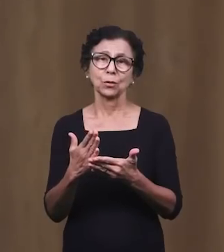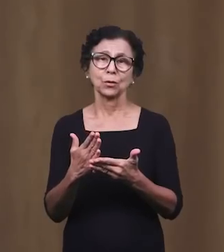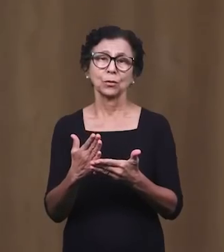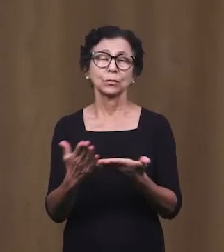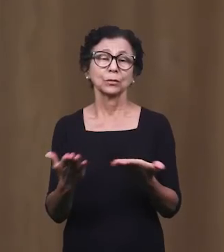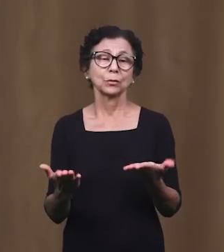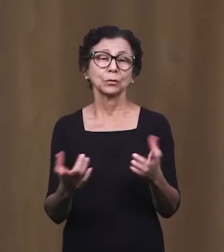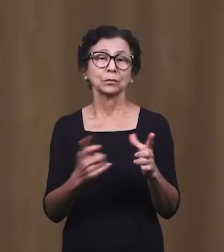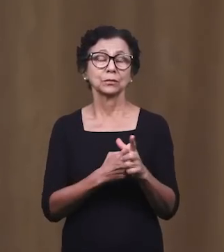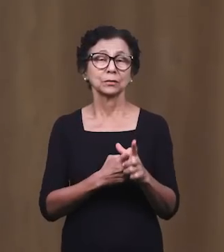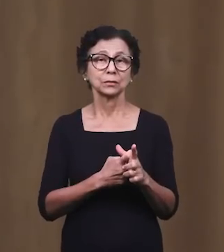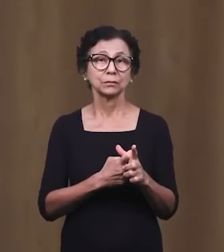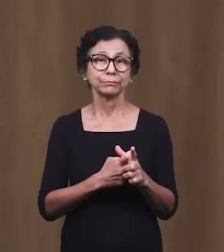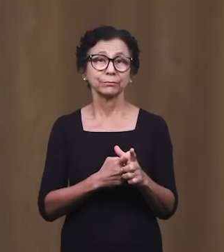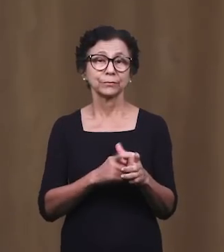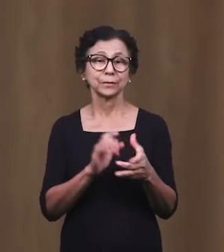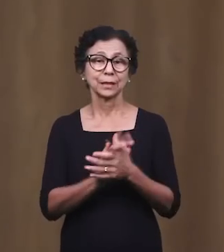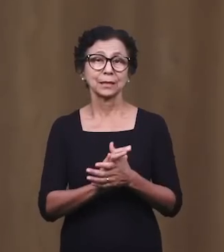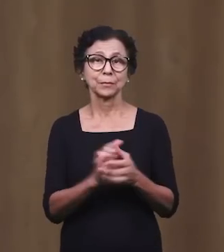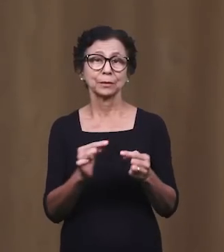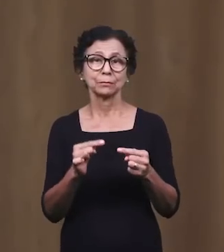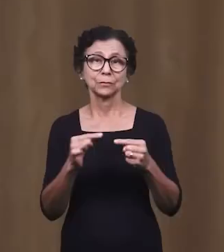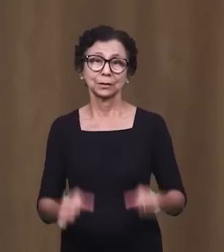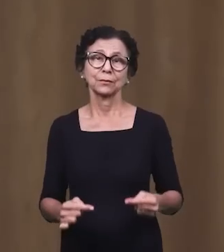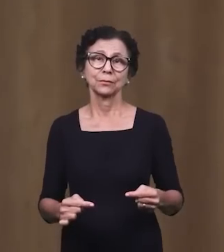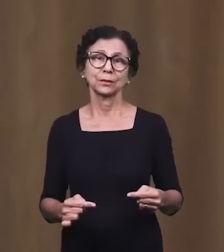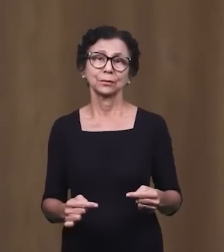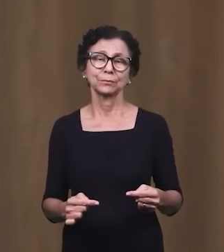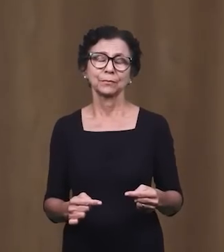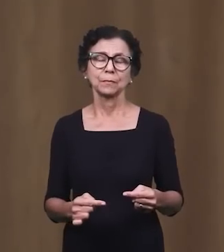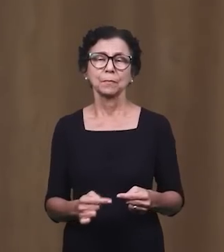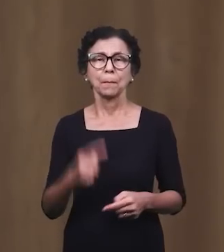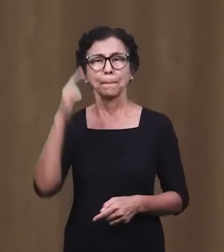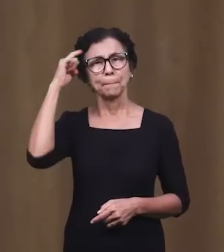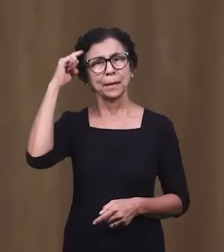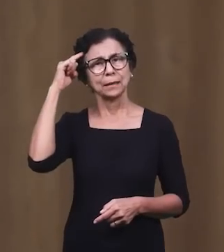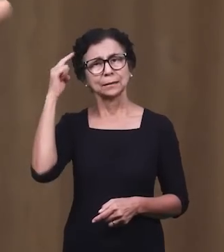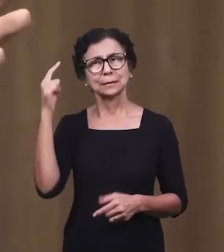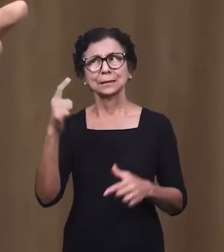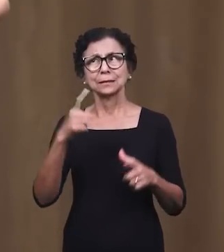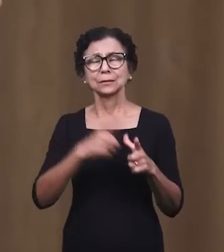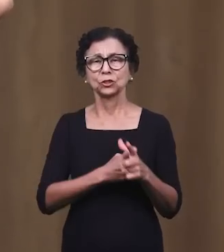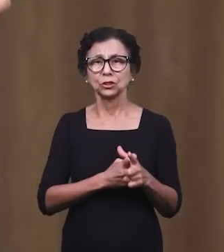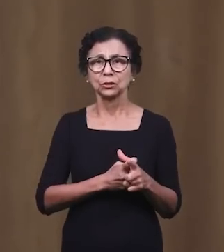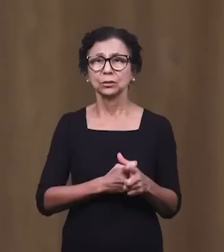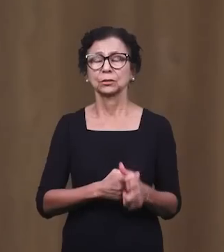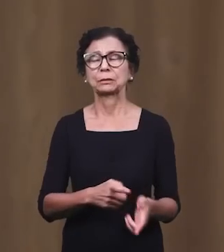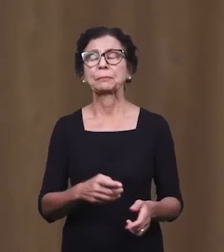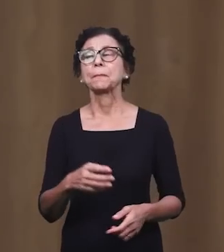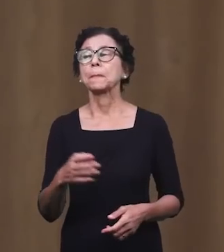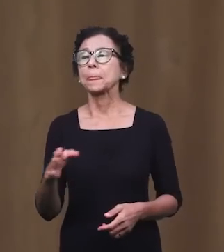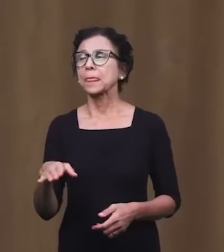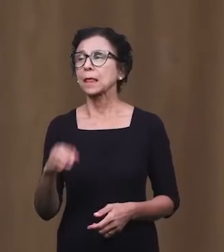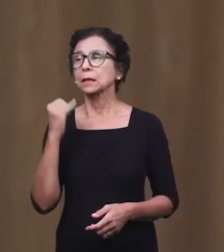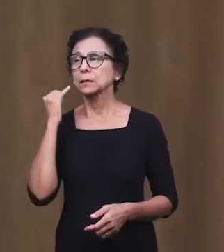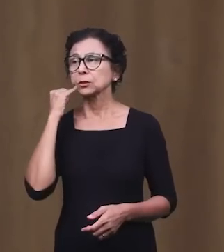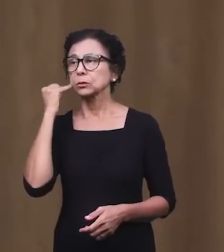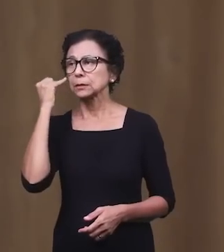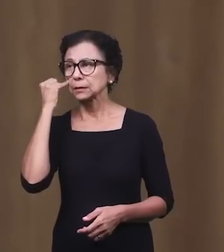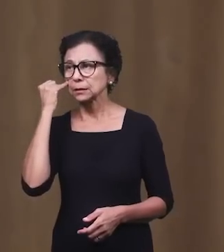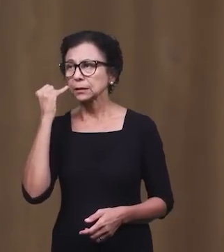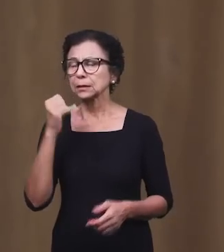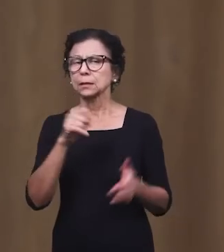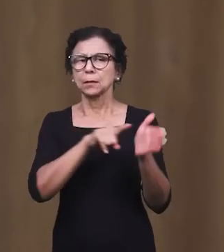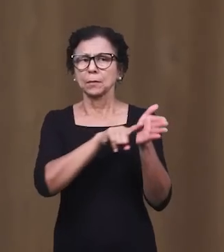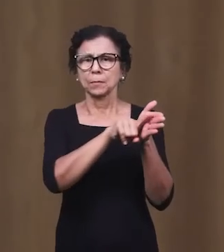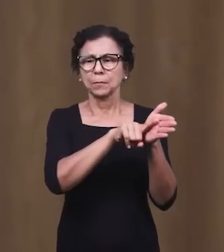adaptação, os desafios do casamento, imagina com a dívida. Você tem, inclusive, já pesquisas, pastor Josias, que apresentam, já